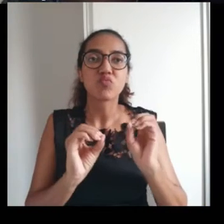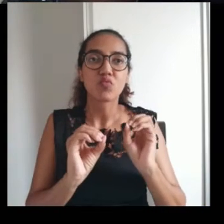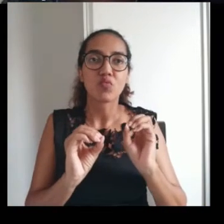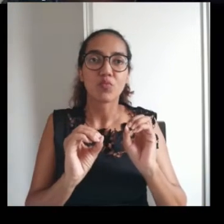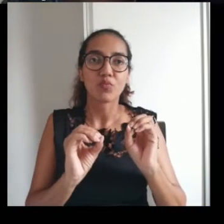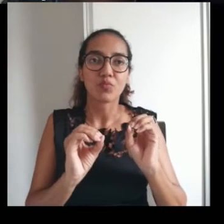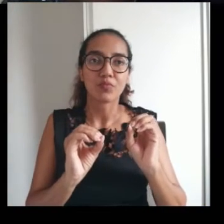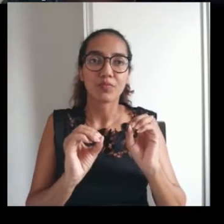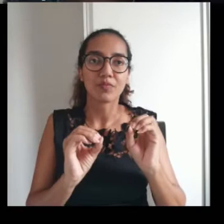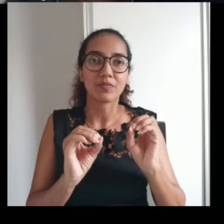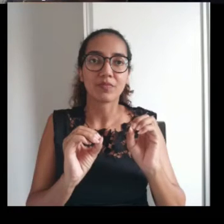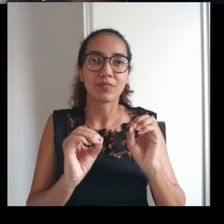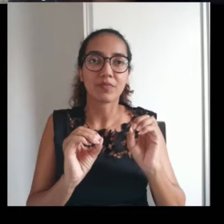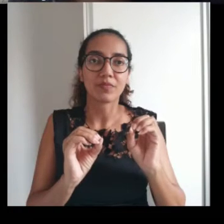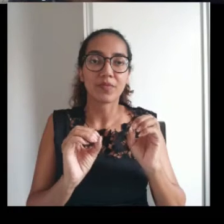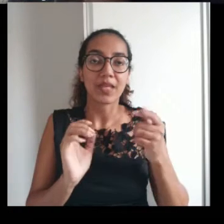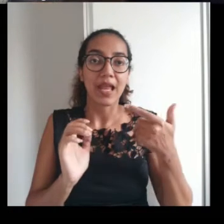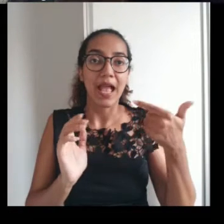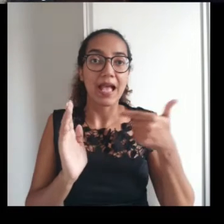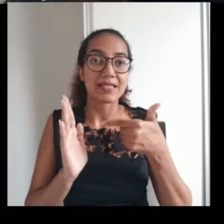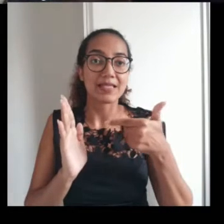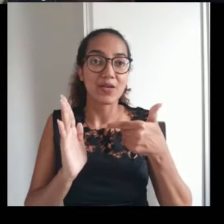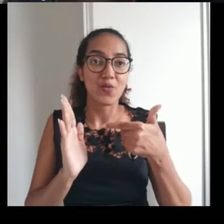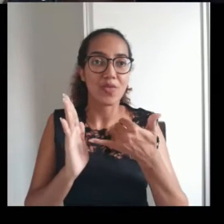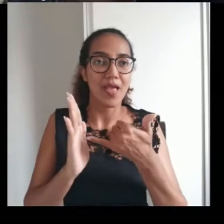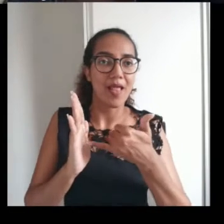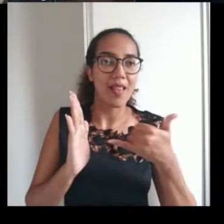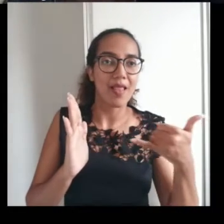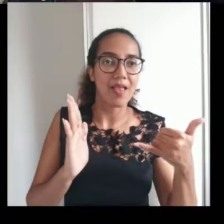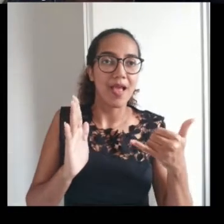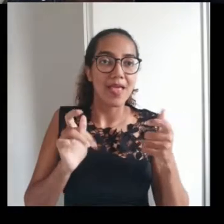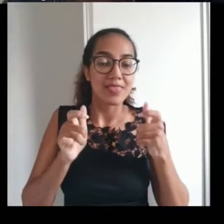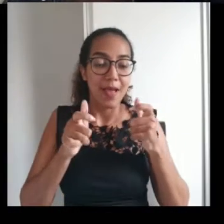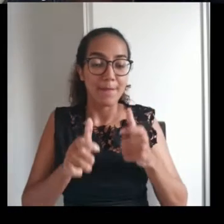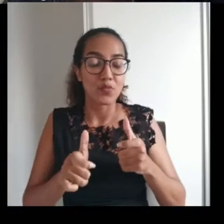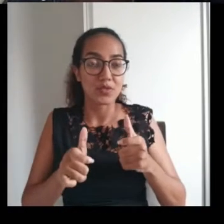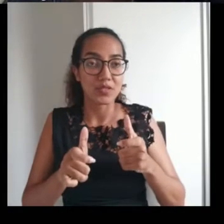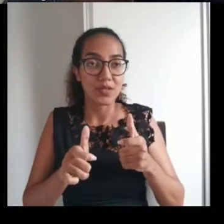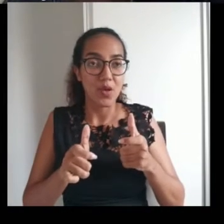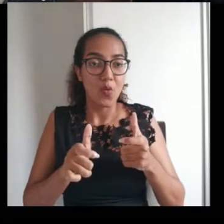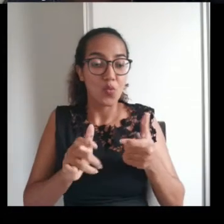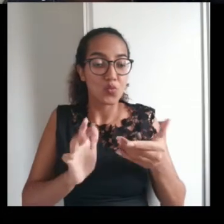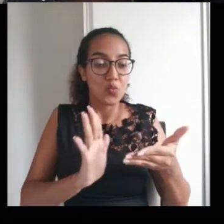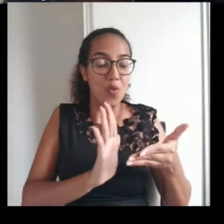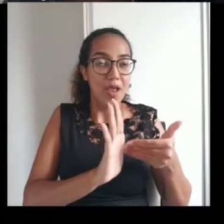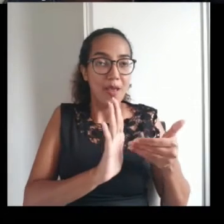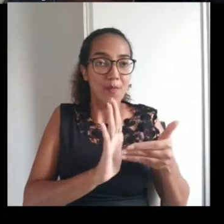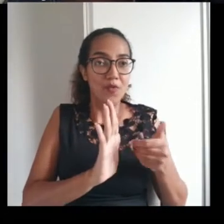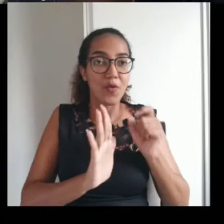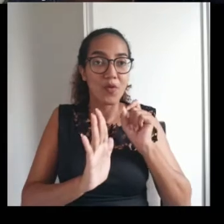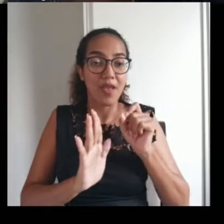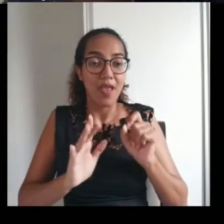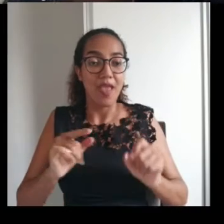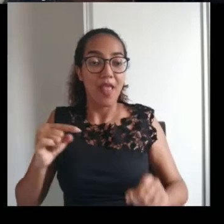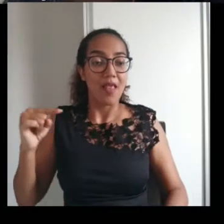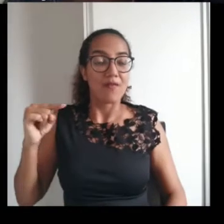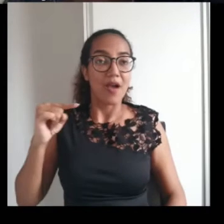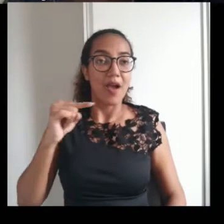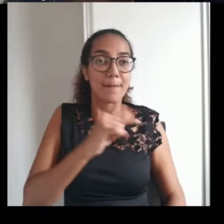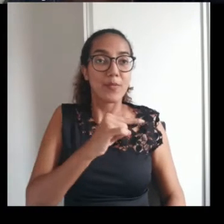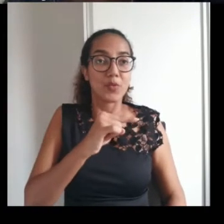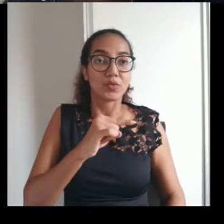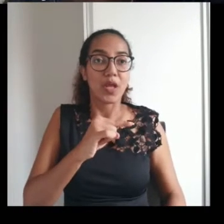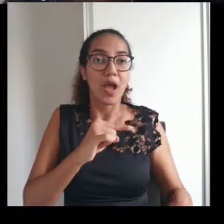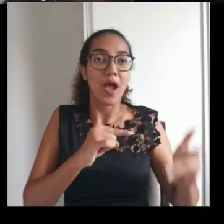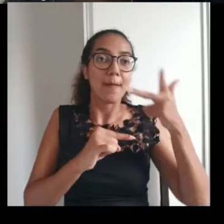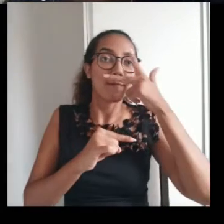daqui. Segunda linha, na mesma posição do elemento que eu quero remover, eu digo que ele vai apontar para o mesmo objeto que contas